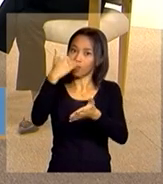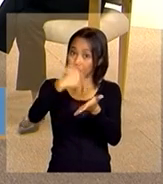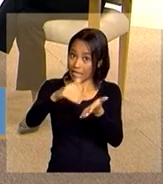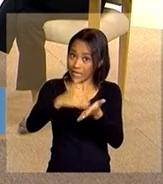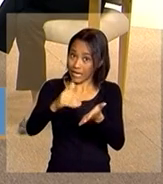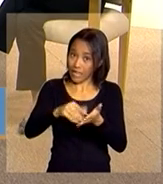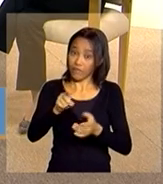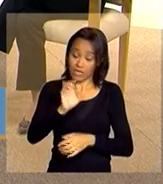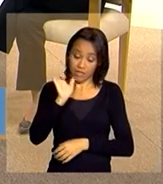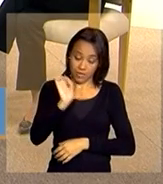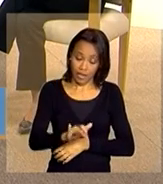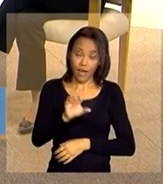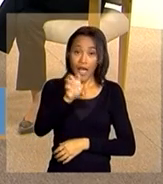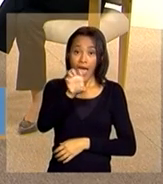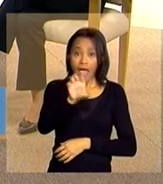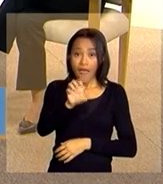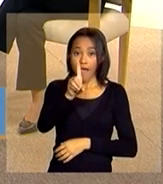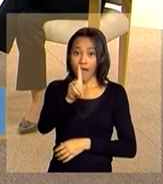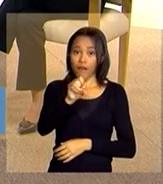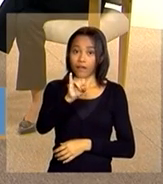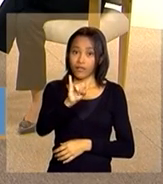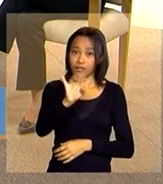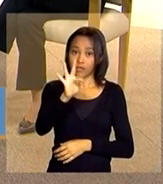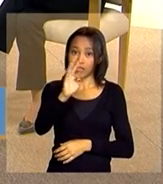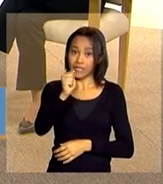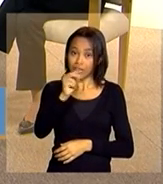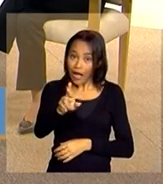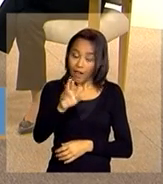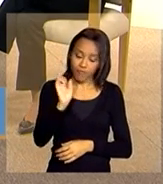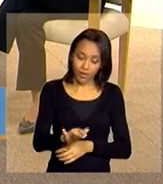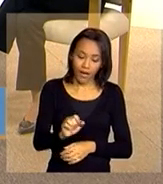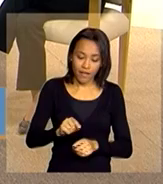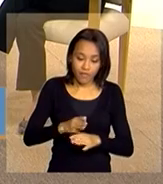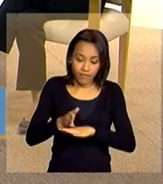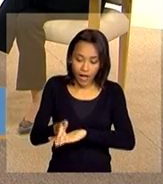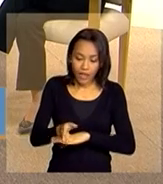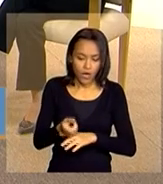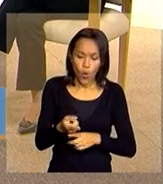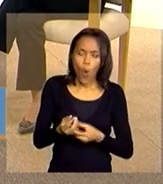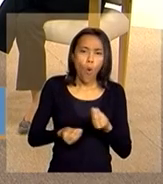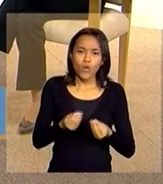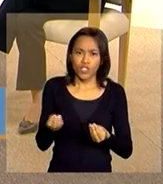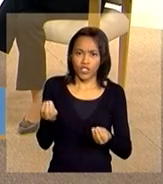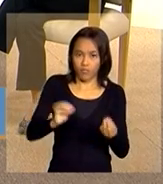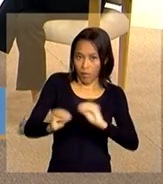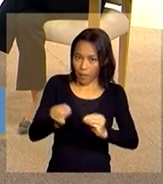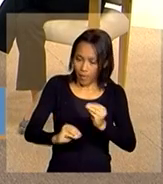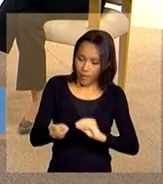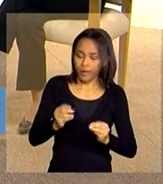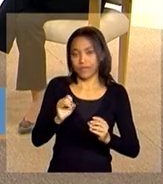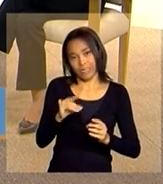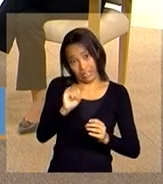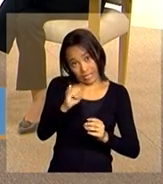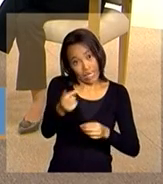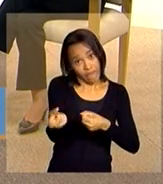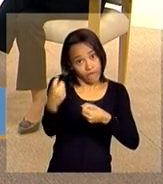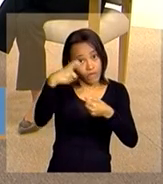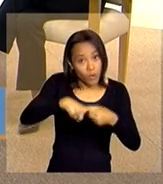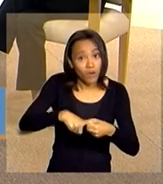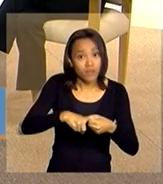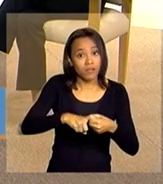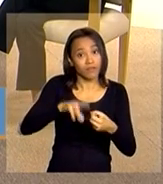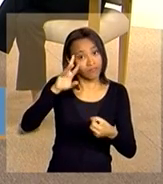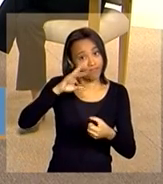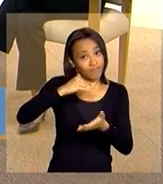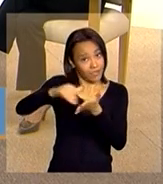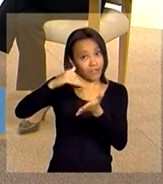na opção editar e vai pra aba que você precisa fazer atualização né no caso como estamos falando de vinculação de secretários nós vamos